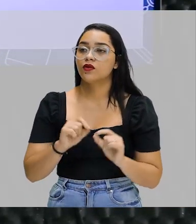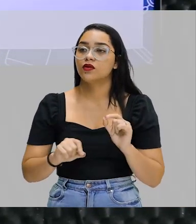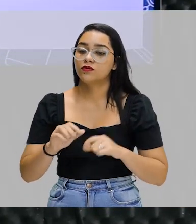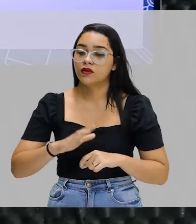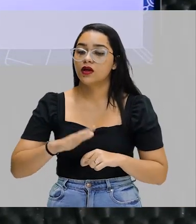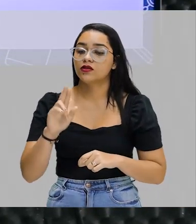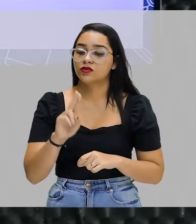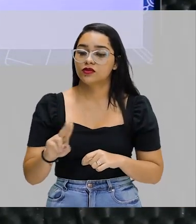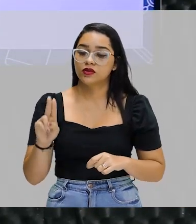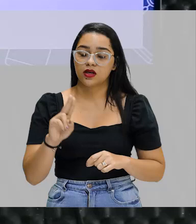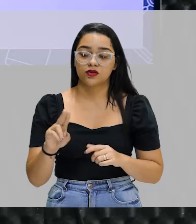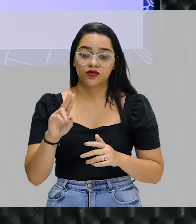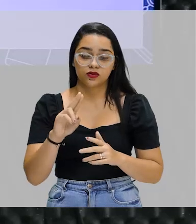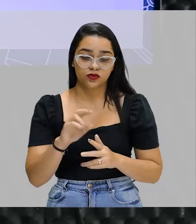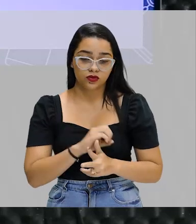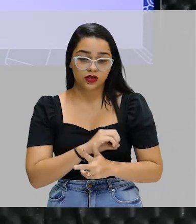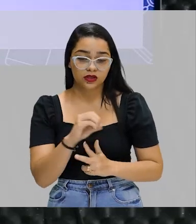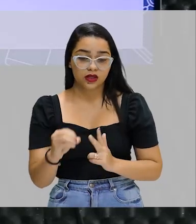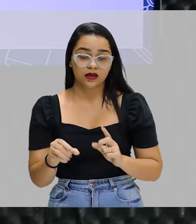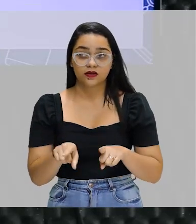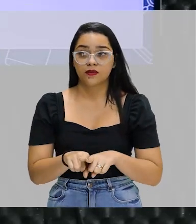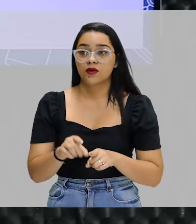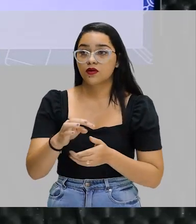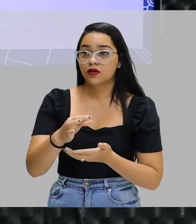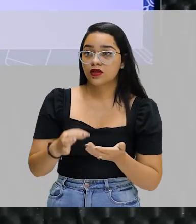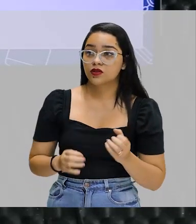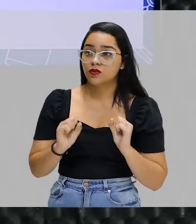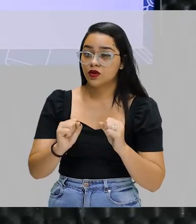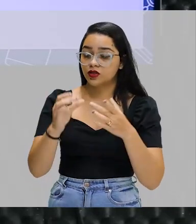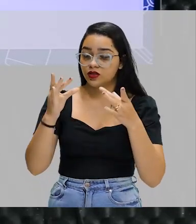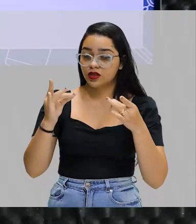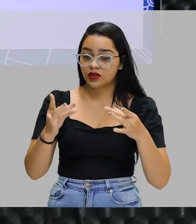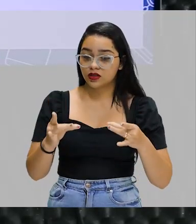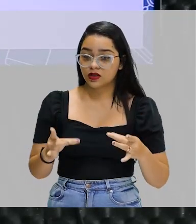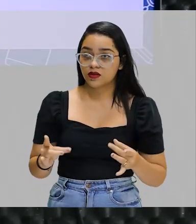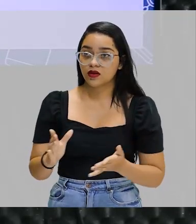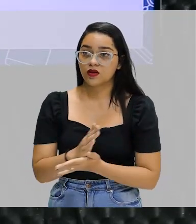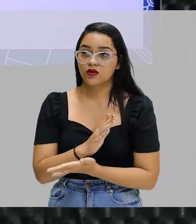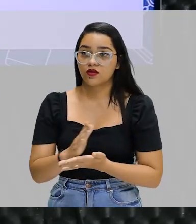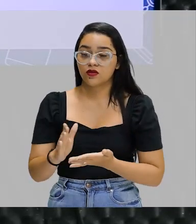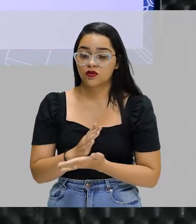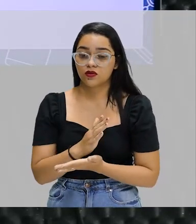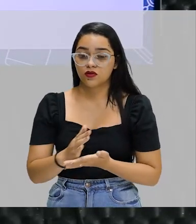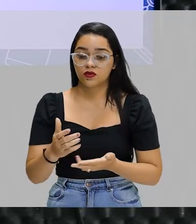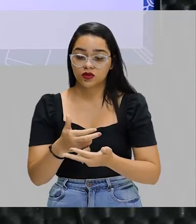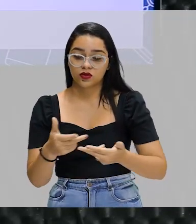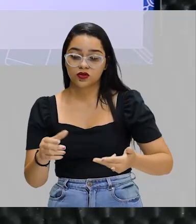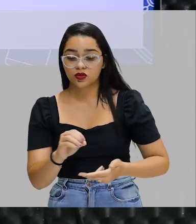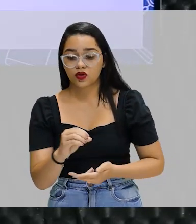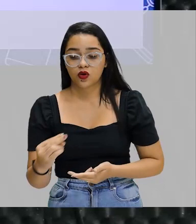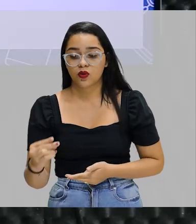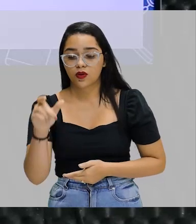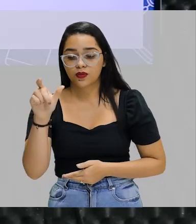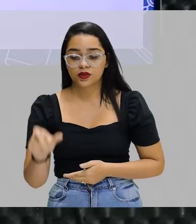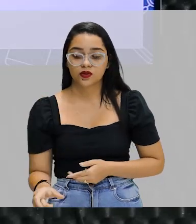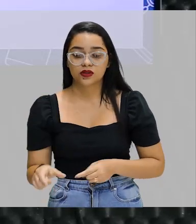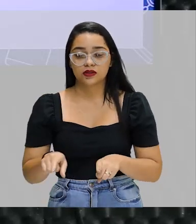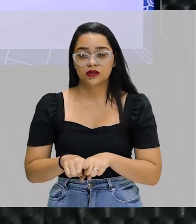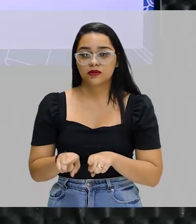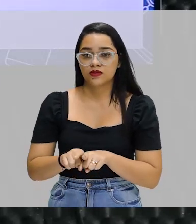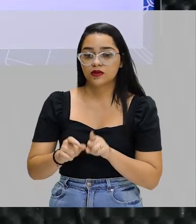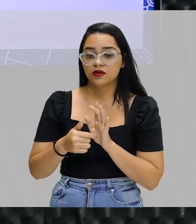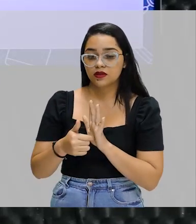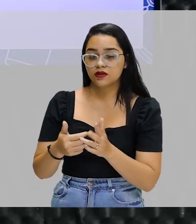mais trabalhado no Enem. O texto pode descrever alguma coisa ou alguém. O texto pode